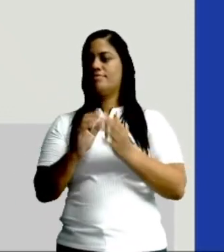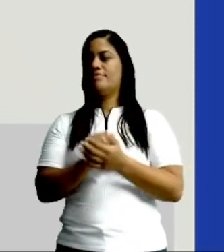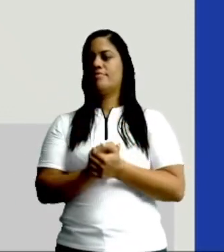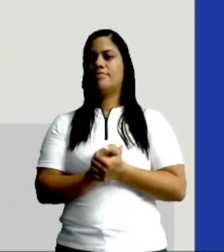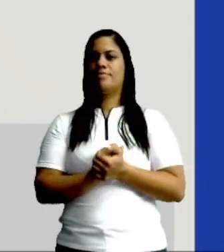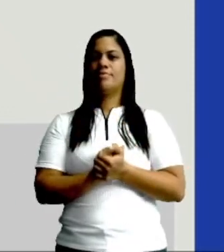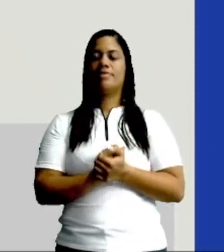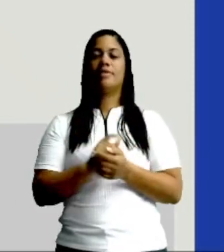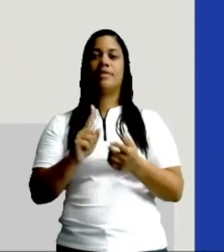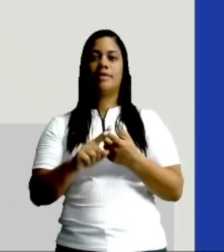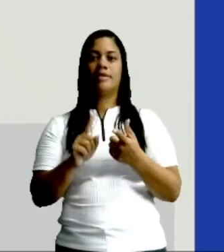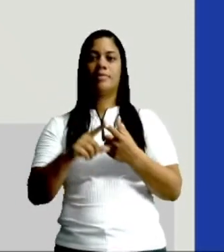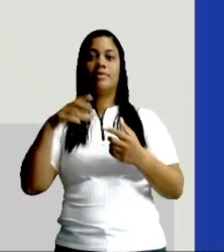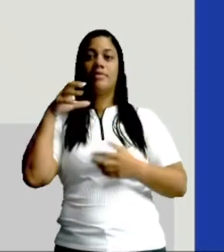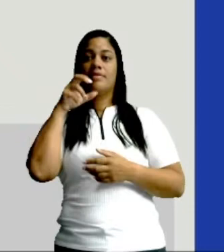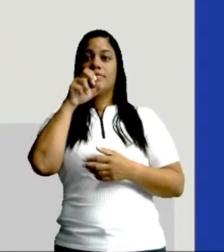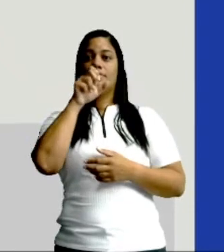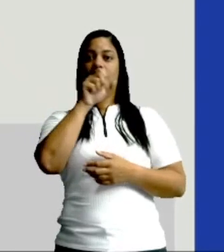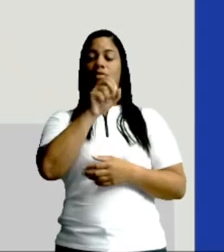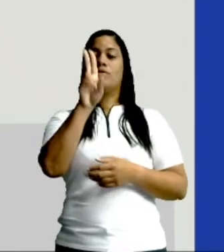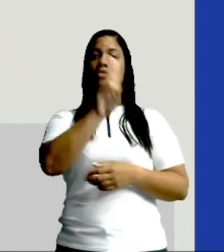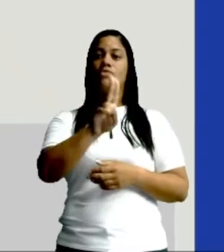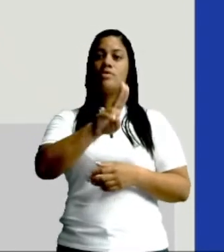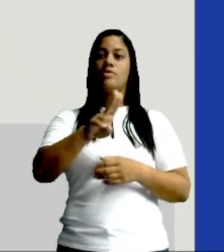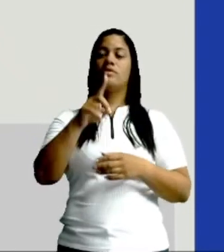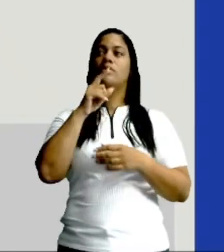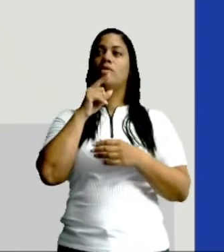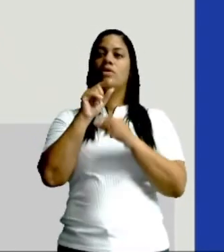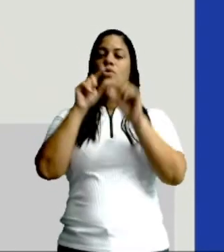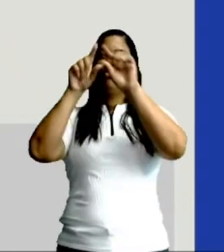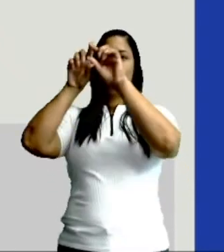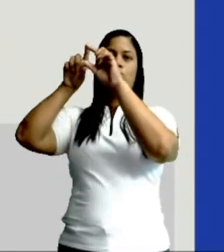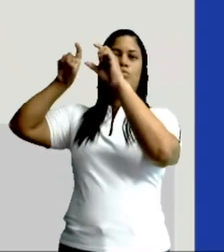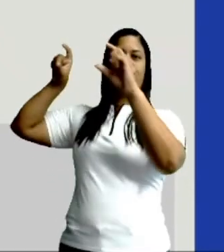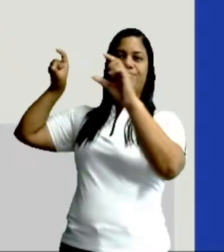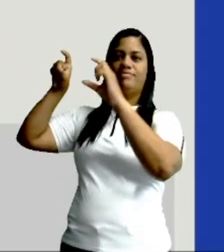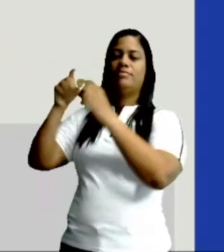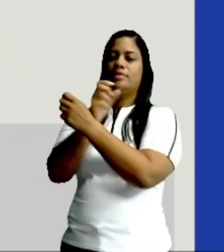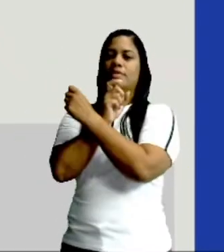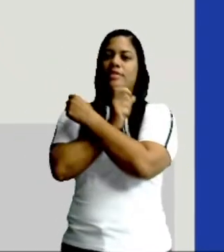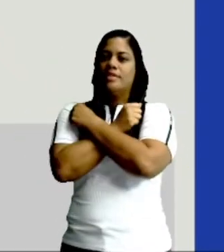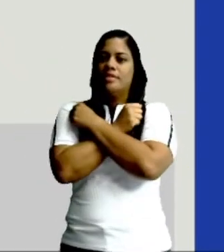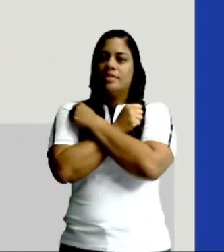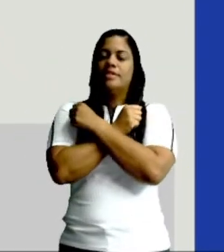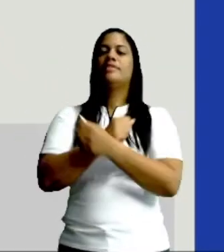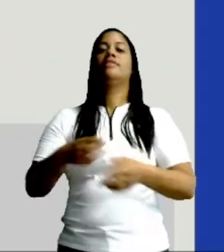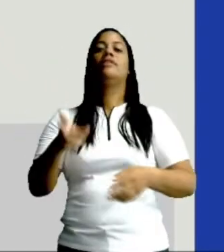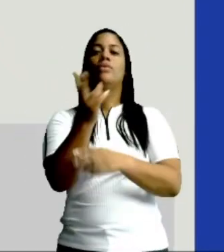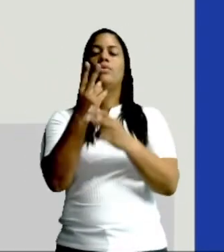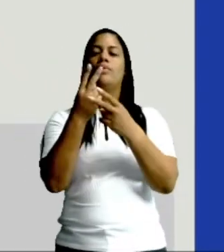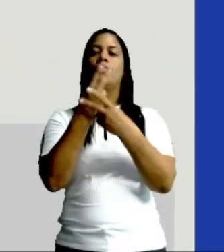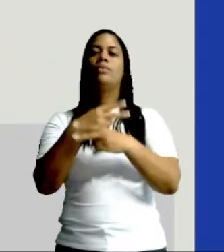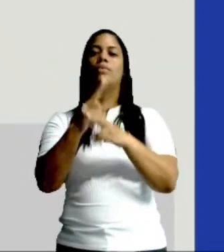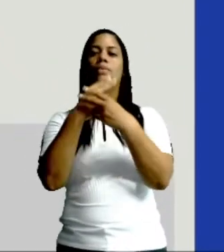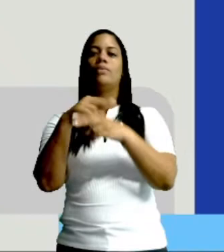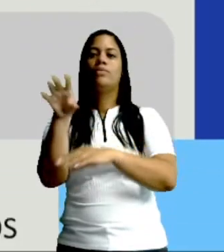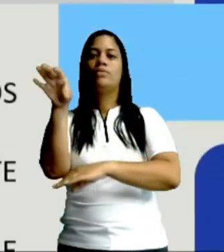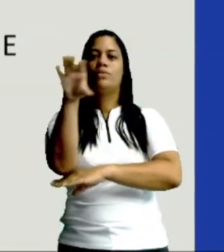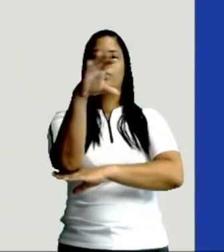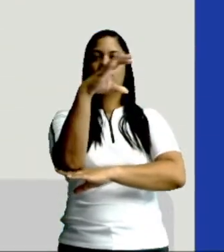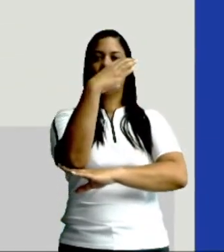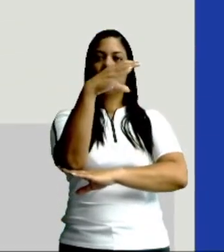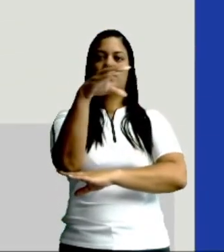vez de aquecedores, usam-se ar-condicionados e ventiladores para amenizar o calor.